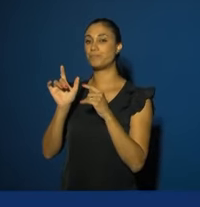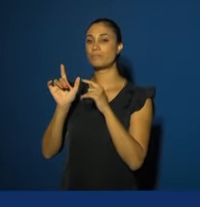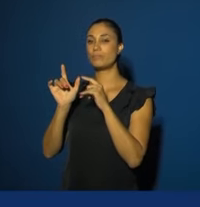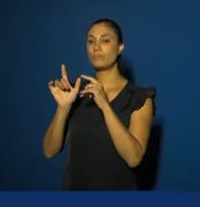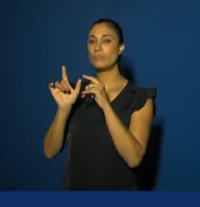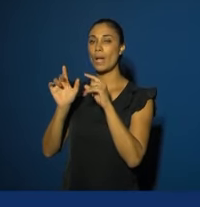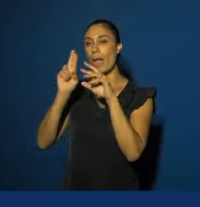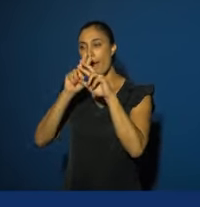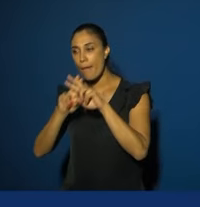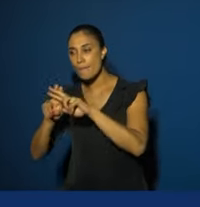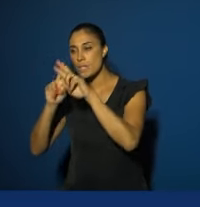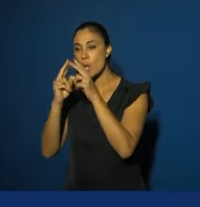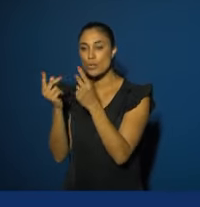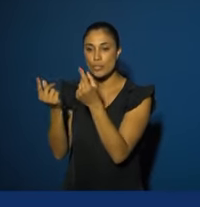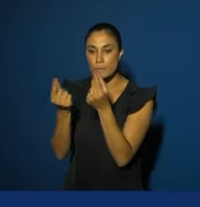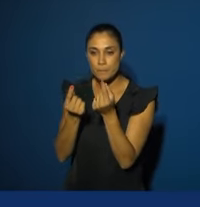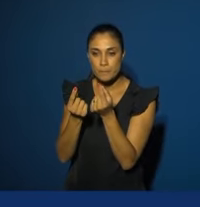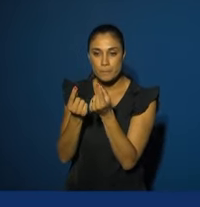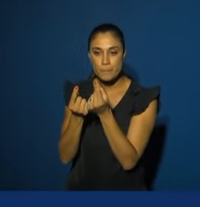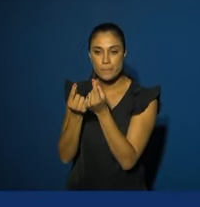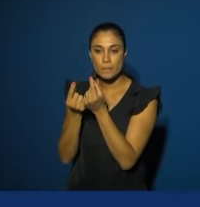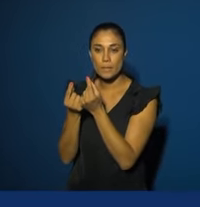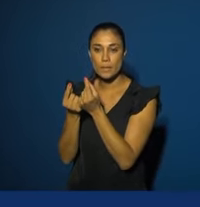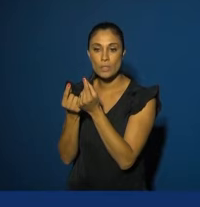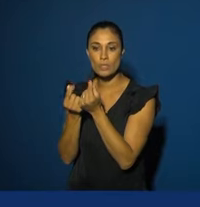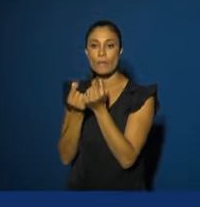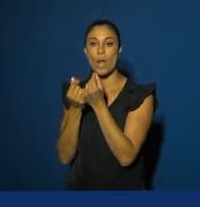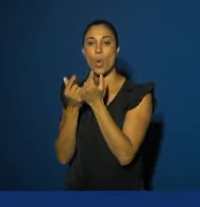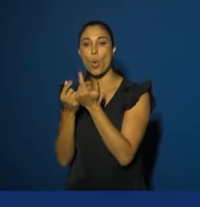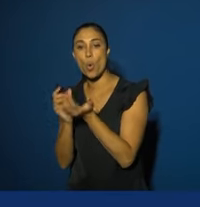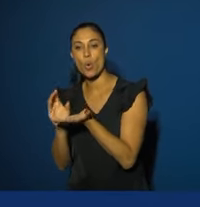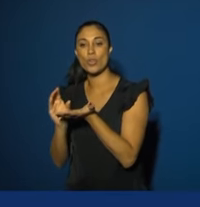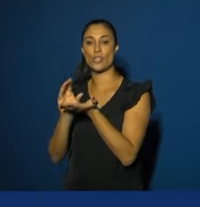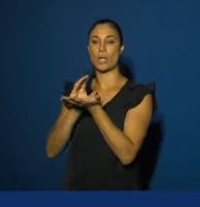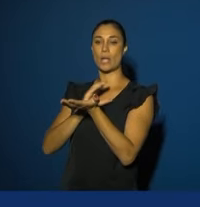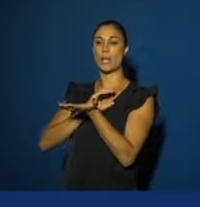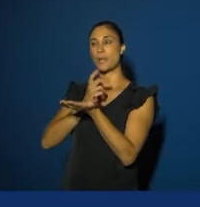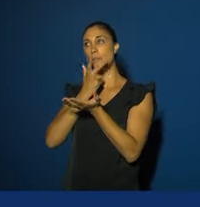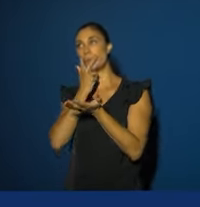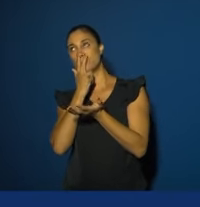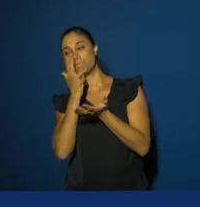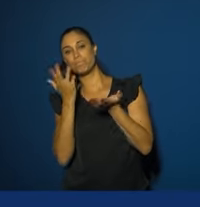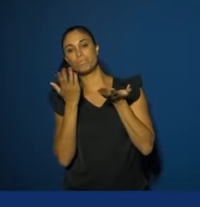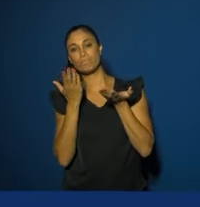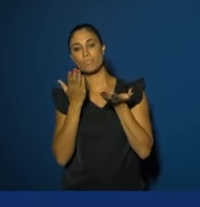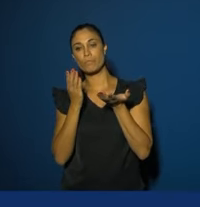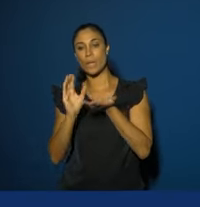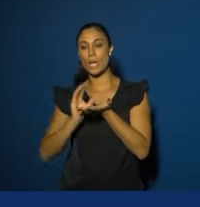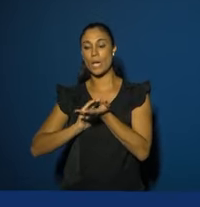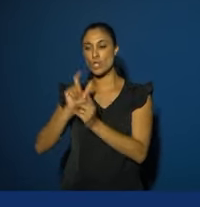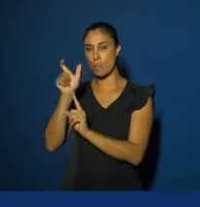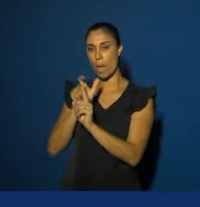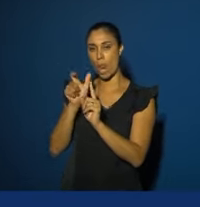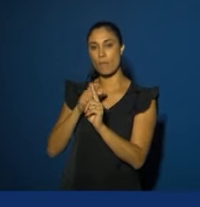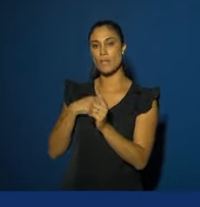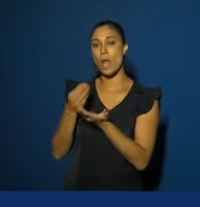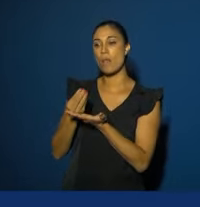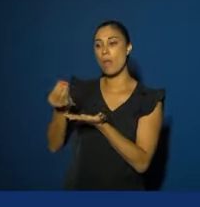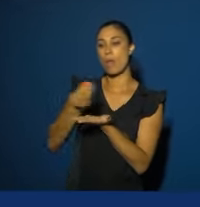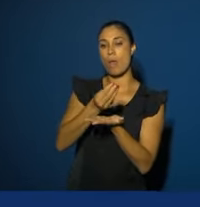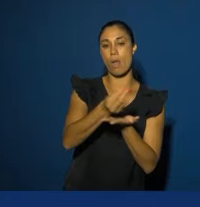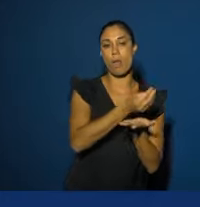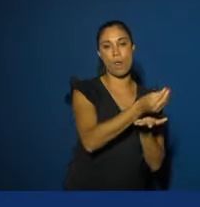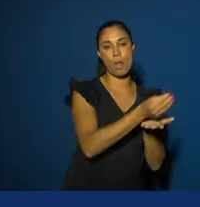revisão de de valor de de ganho de de ganho de performance vai ser distribuído numa